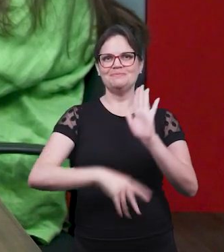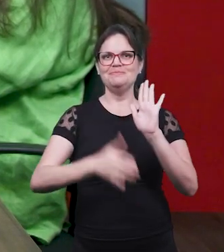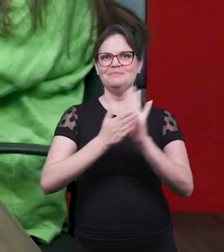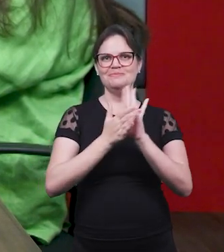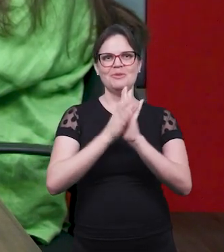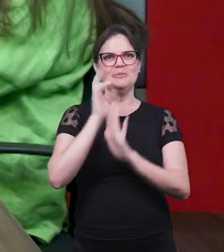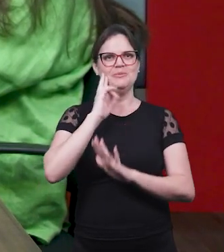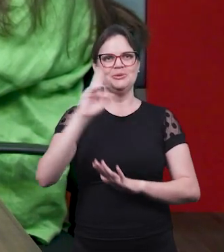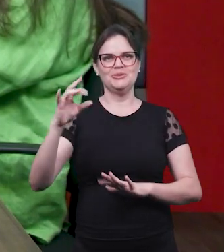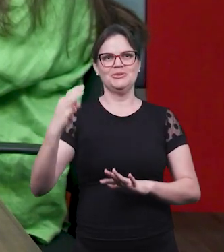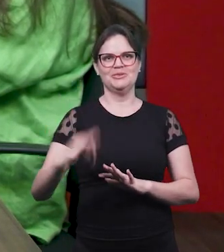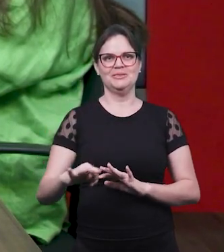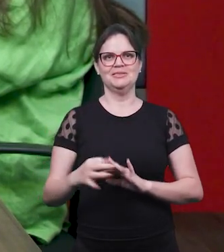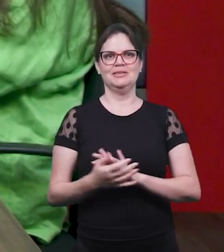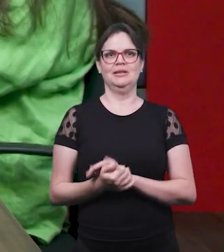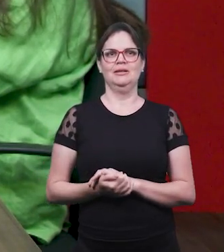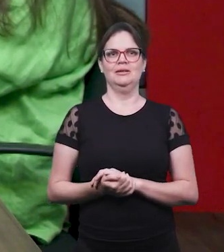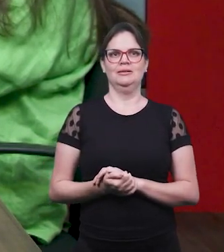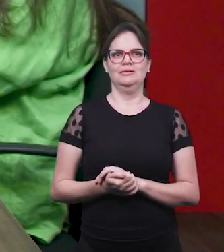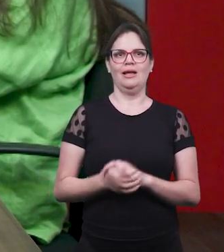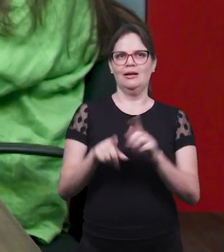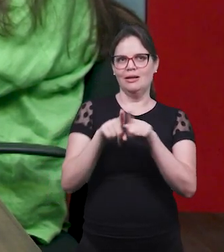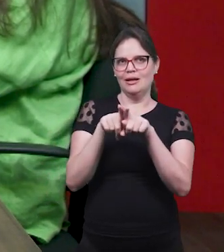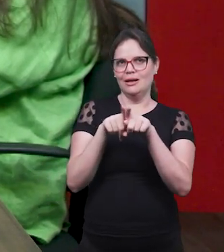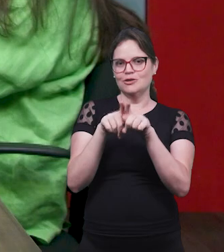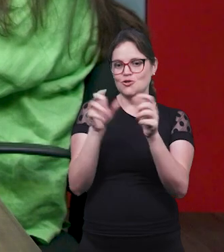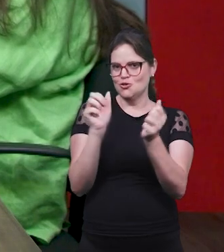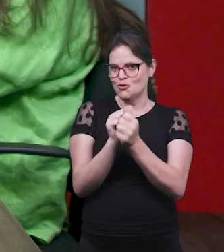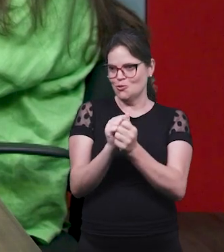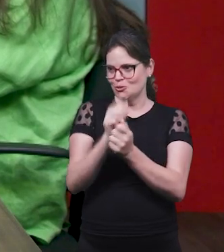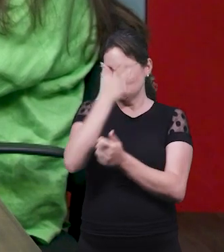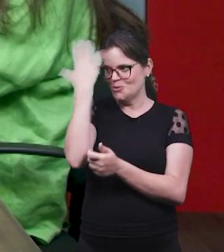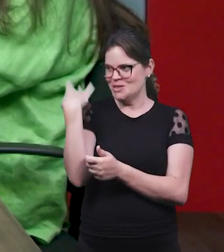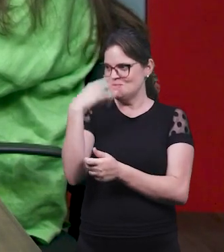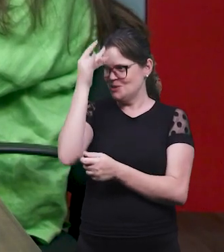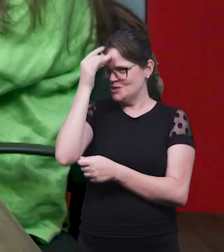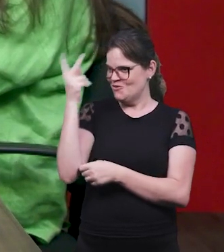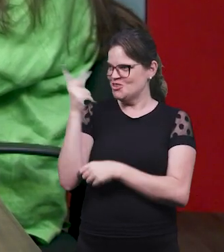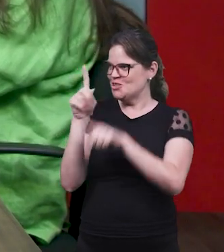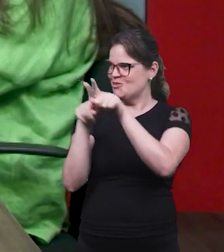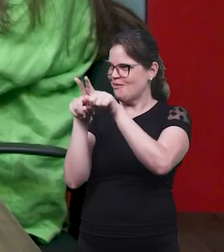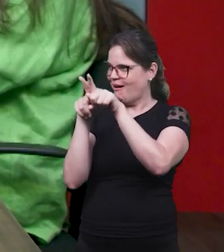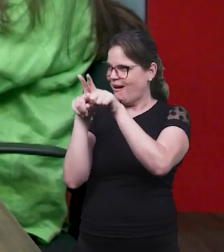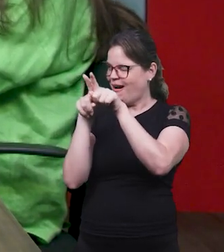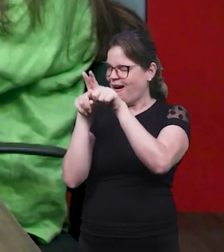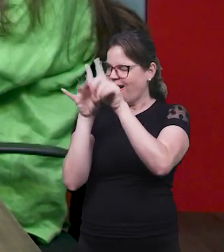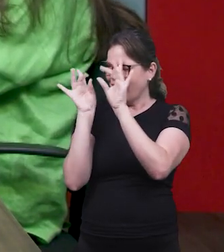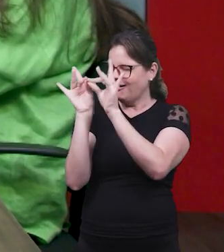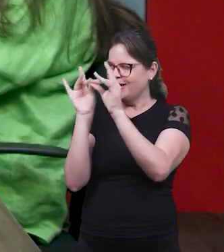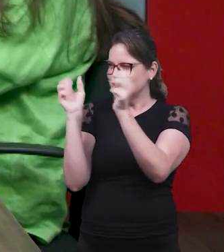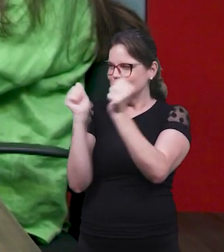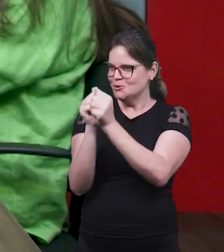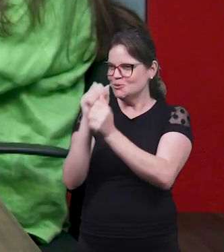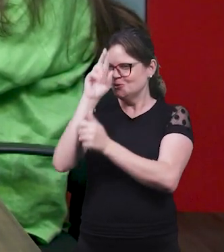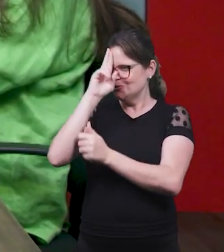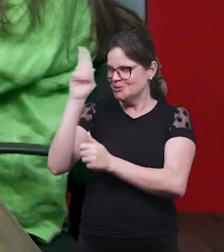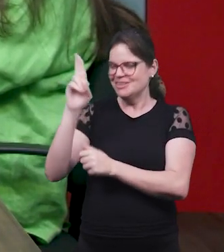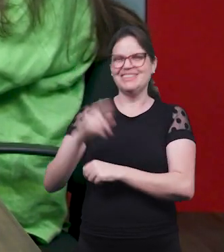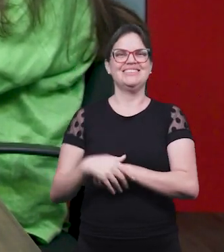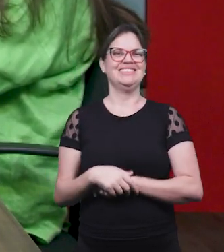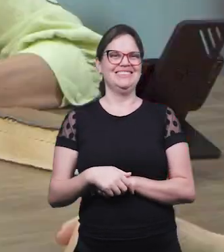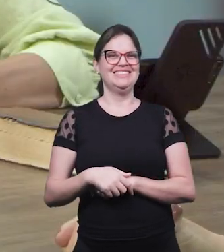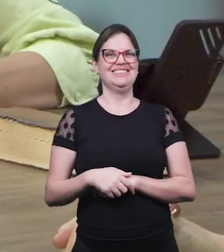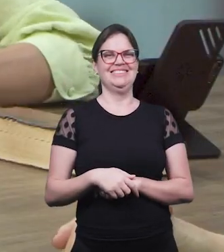Valéria? Então, assim com o Espírito Santo, né, Valéria? Só no seu ouvido. E percursos que foram